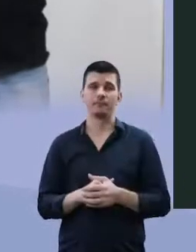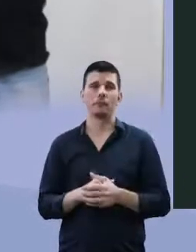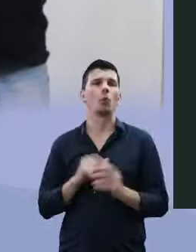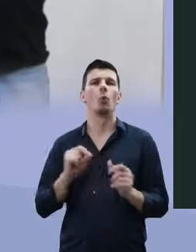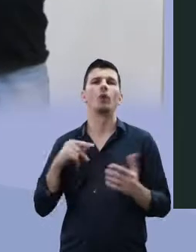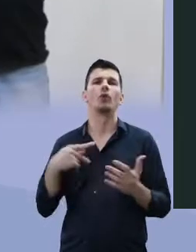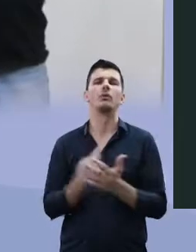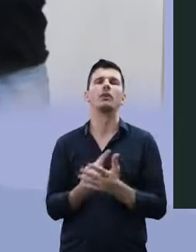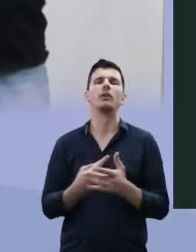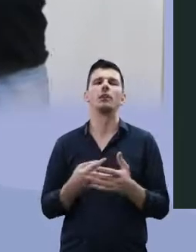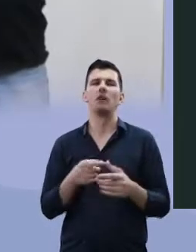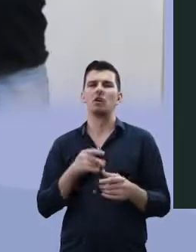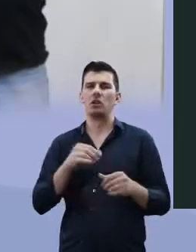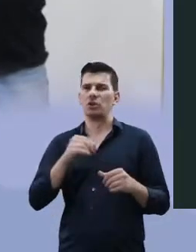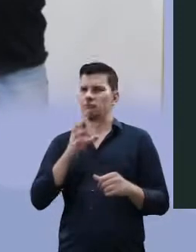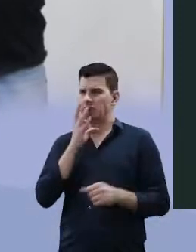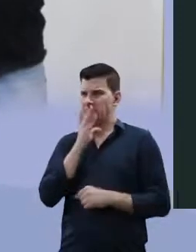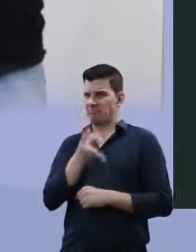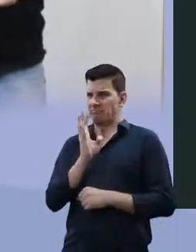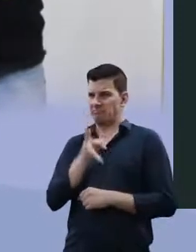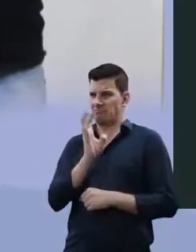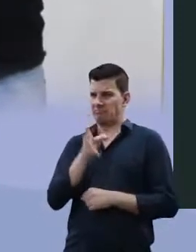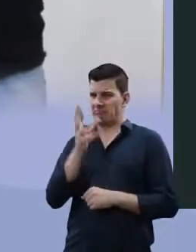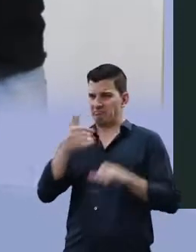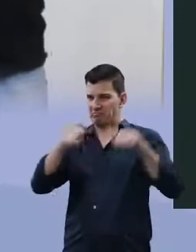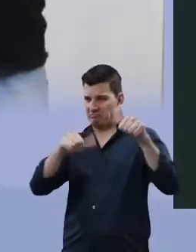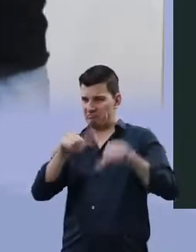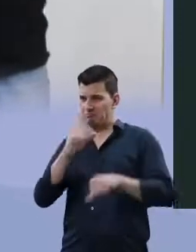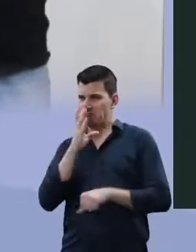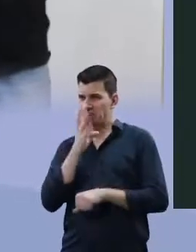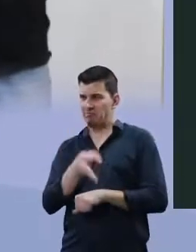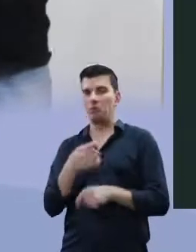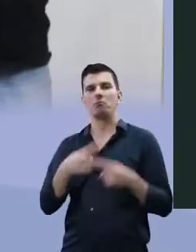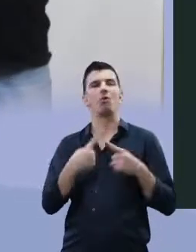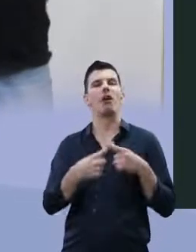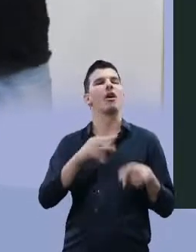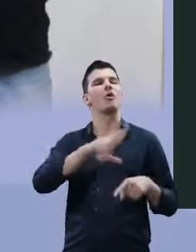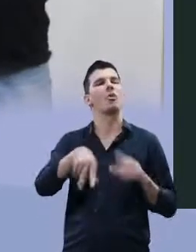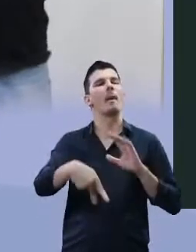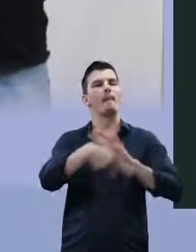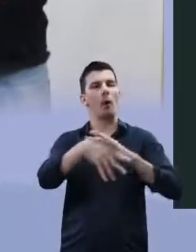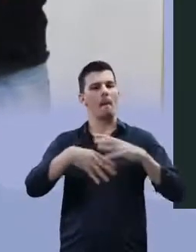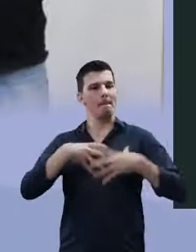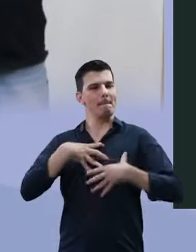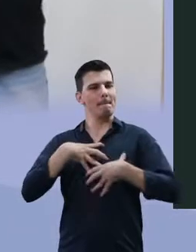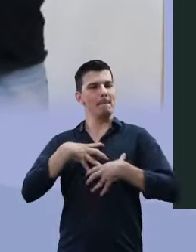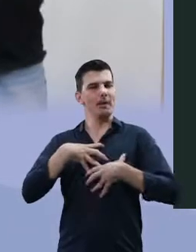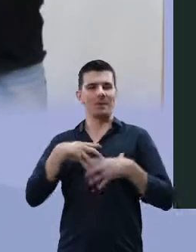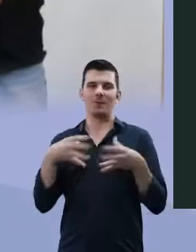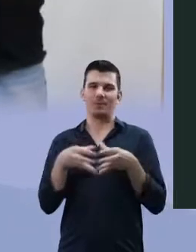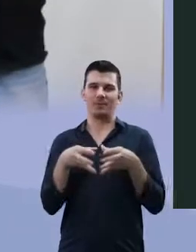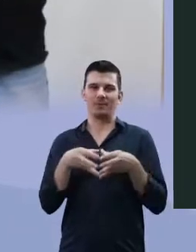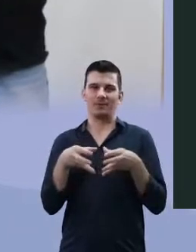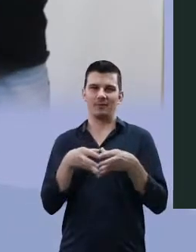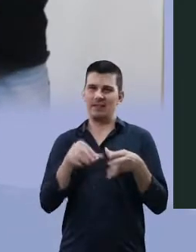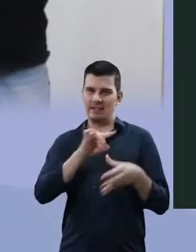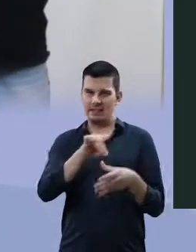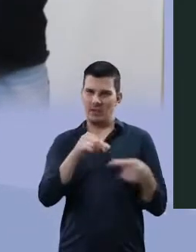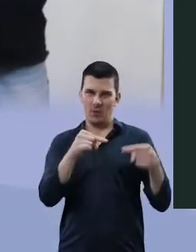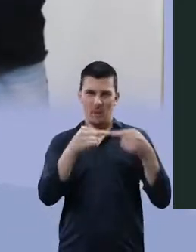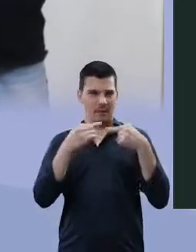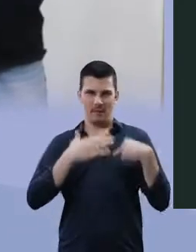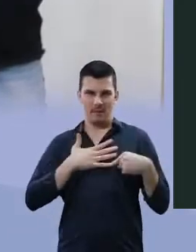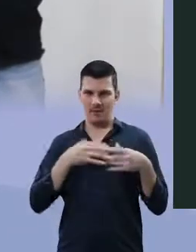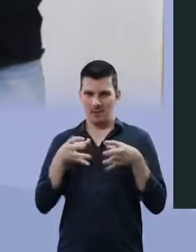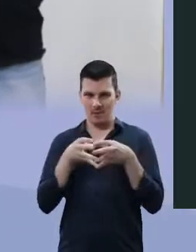Tá? E o que acontece? Você julga as pessoas pelo fato de não pertencerem ao seu grupo. Então,